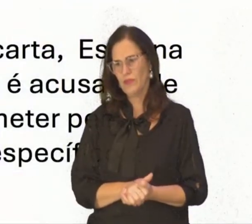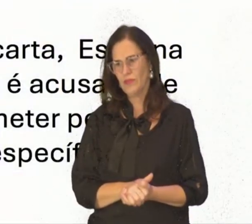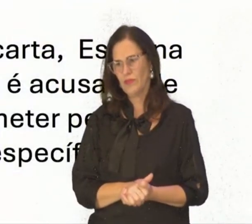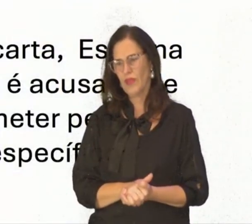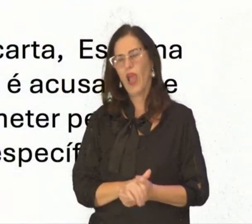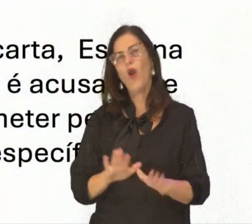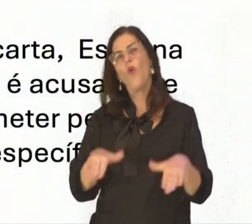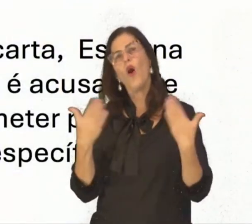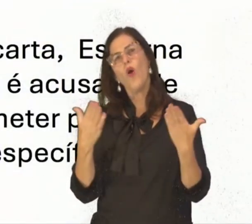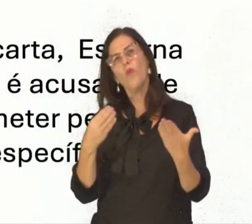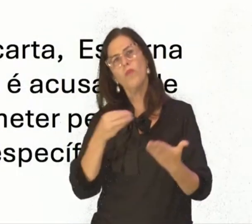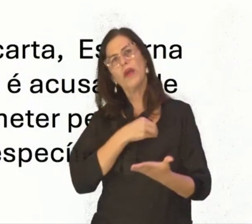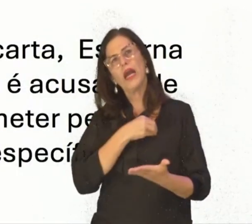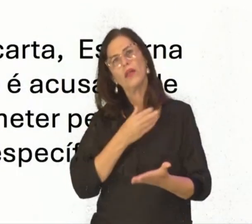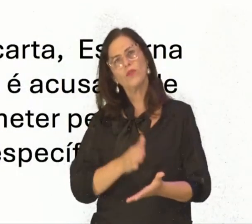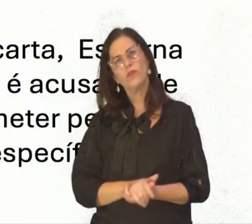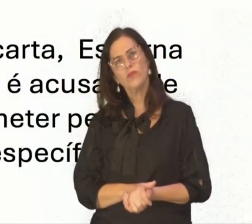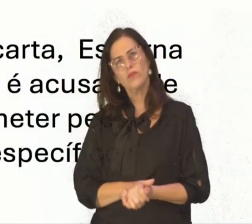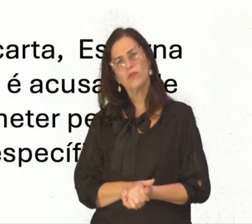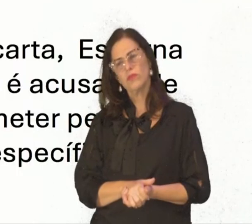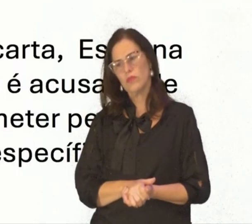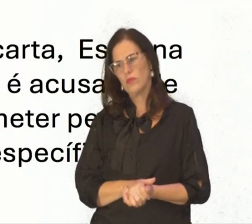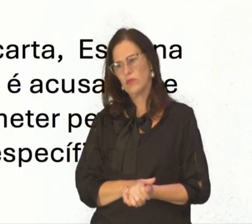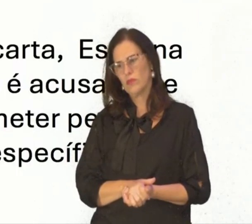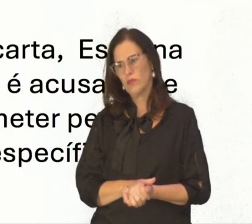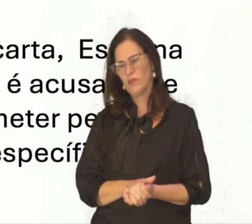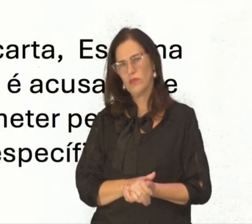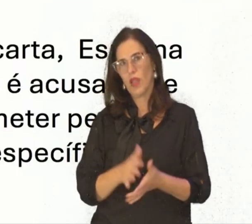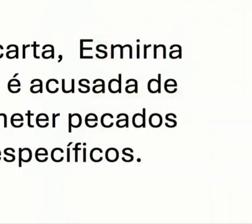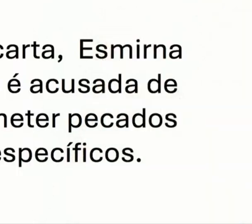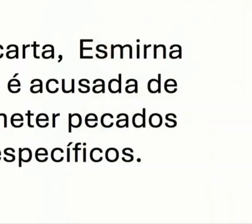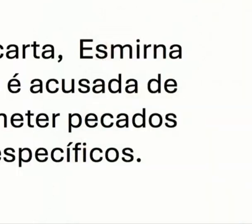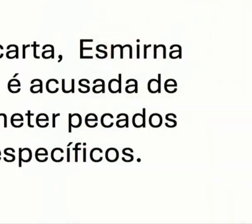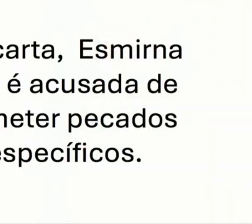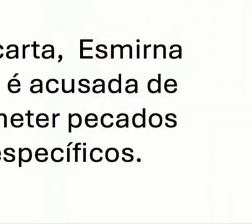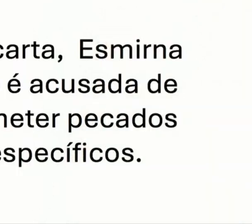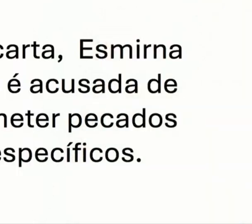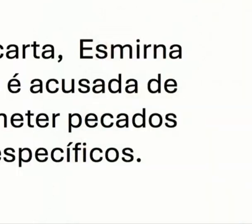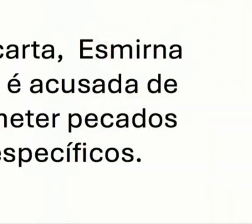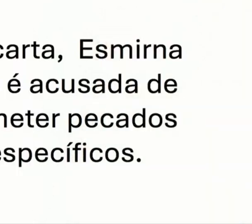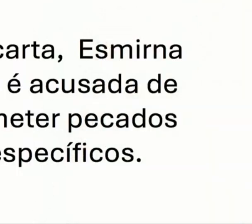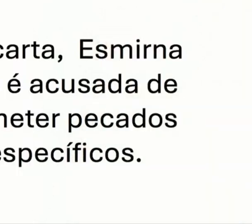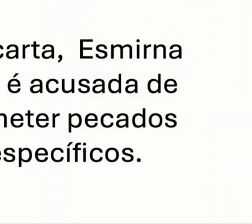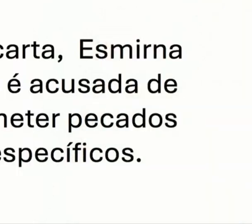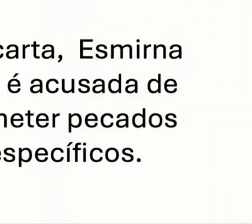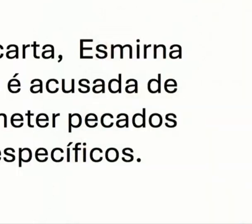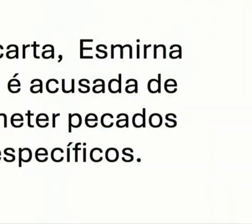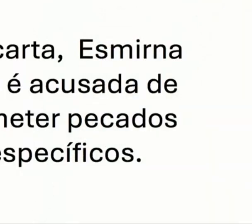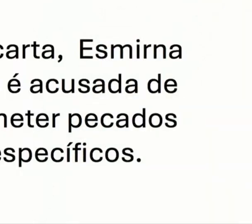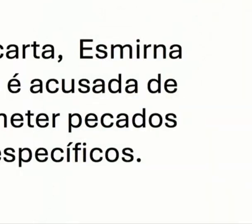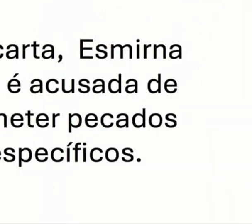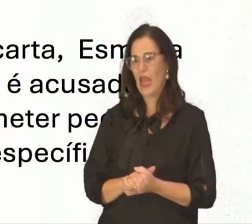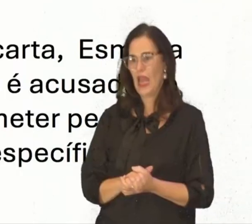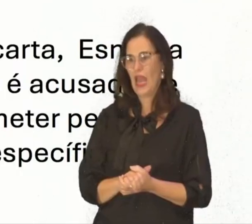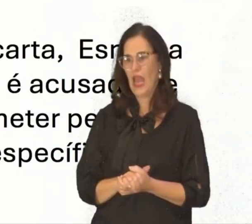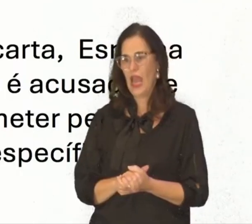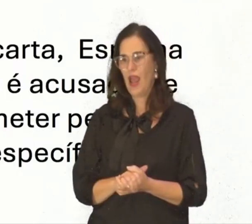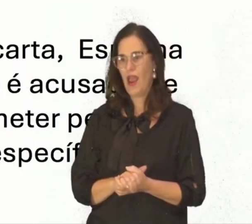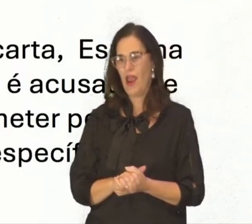Qual foi o pecado? Olha que interessante. A igreja de